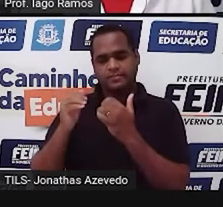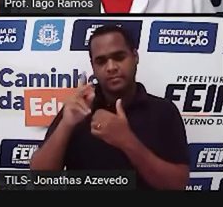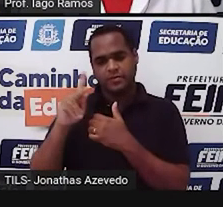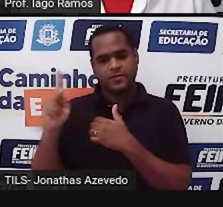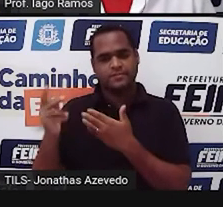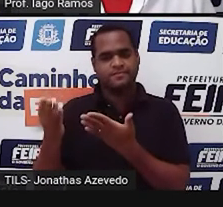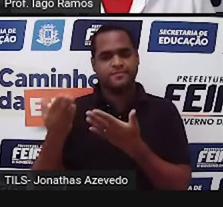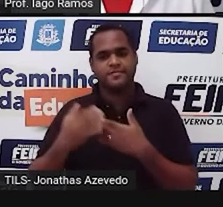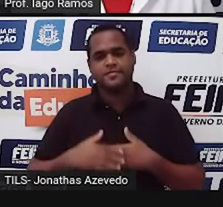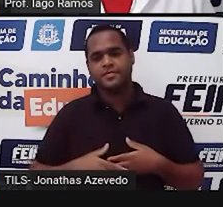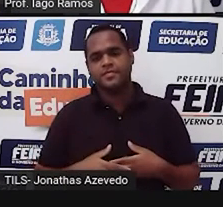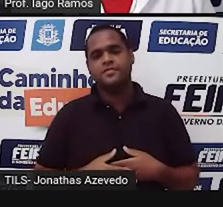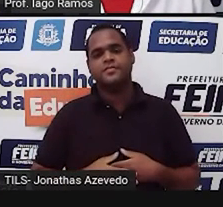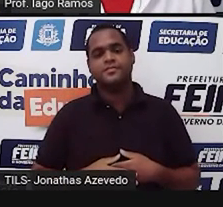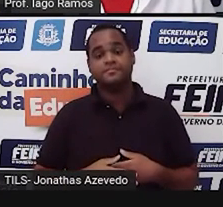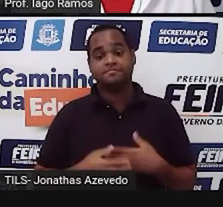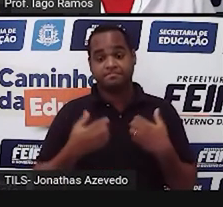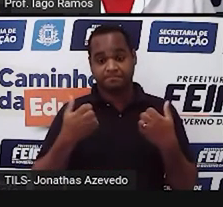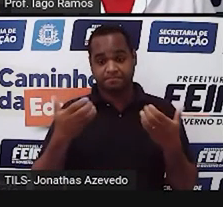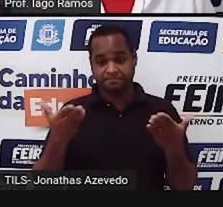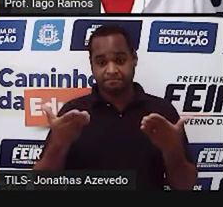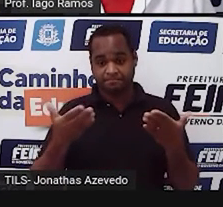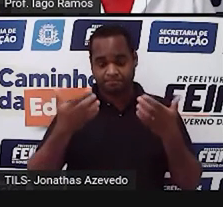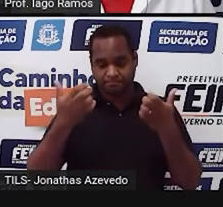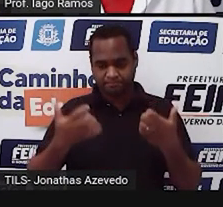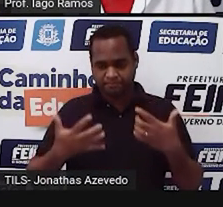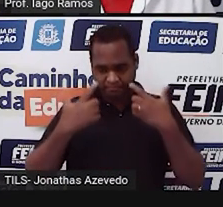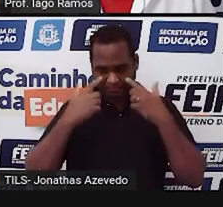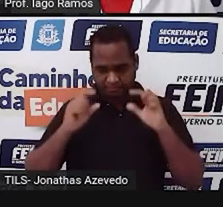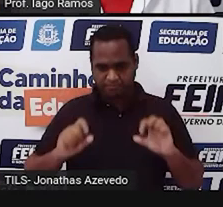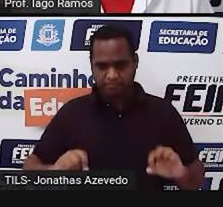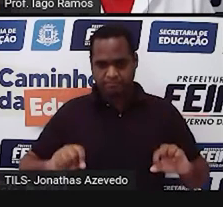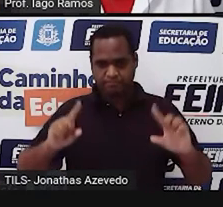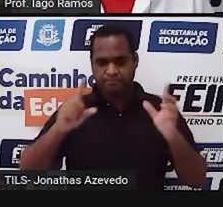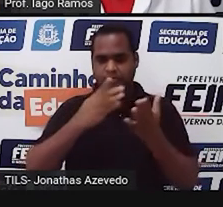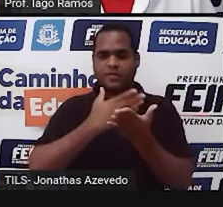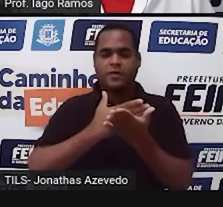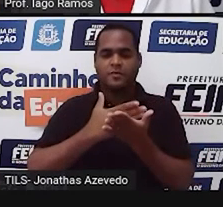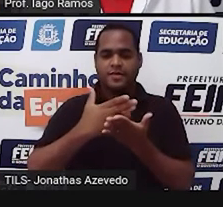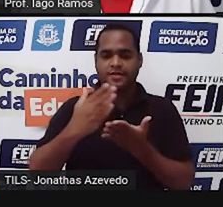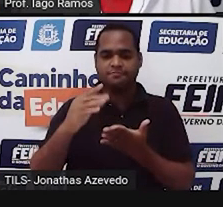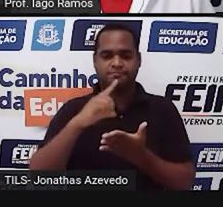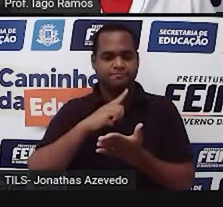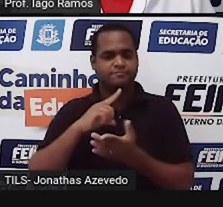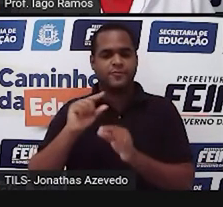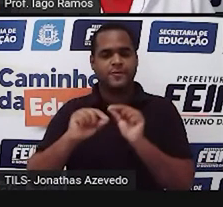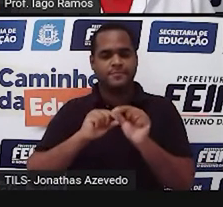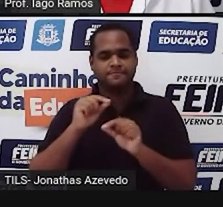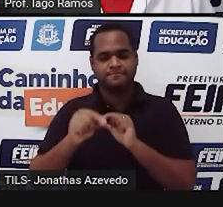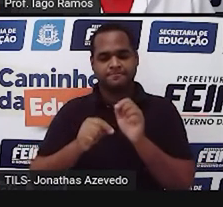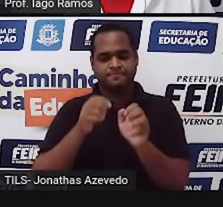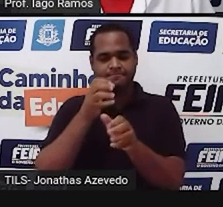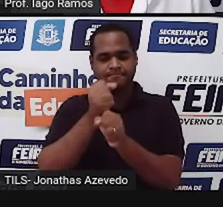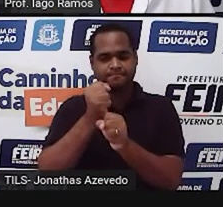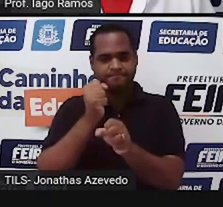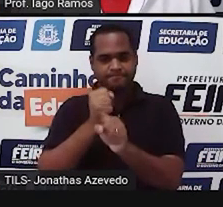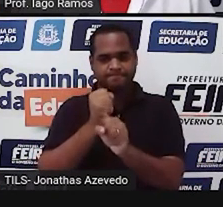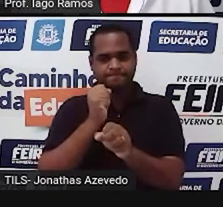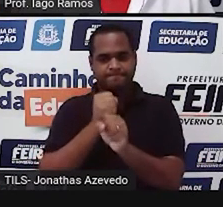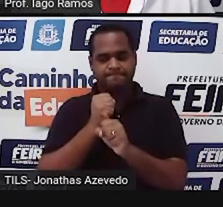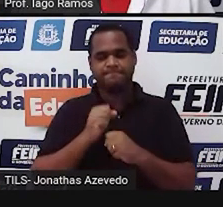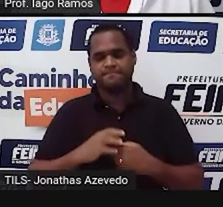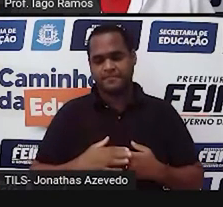lá bom agora a gente vai entrar aqui numa parte que tem cálculo certo e essa parte que tem que